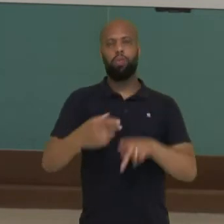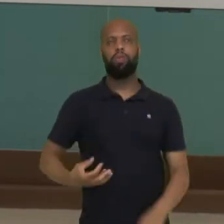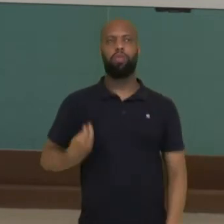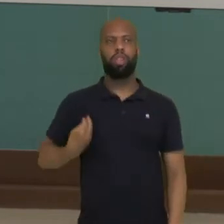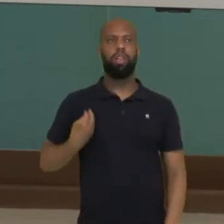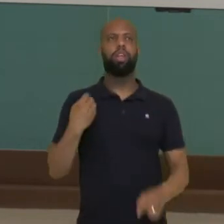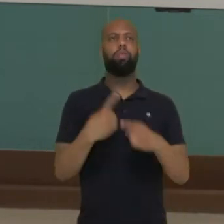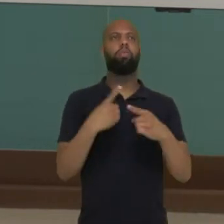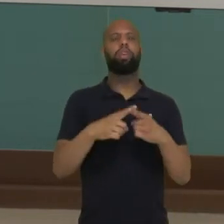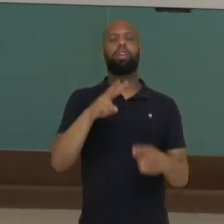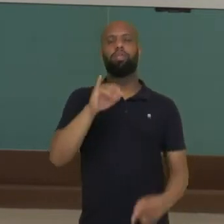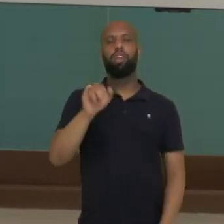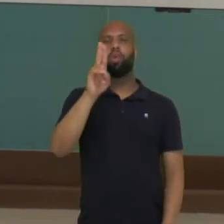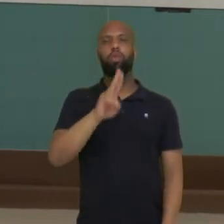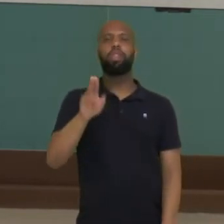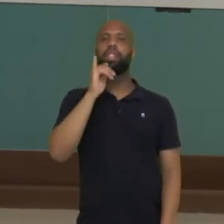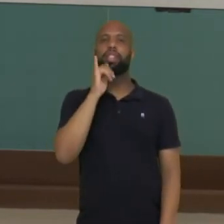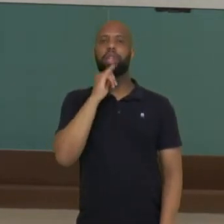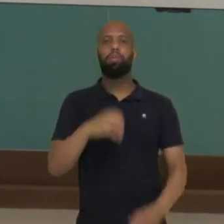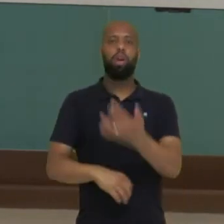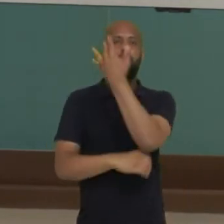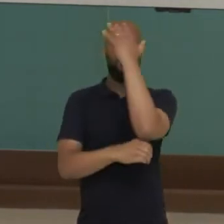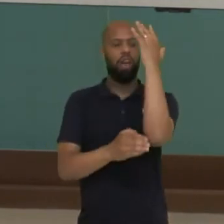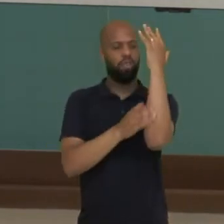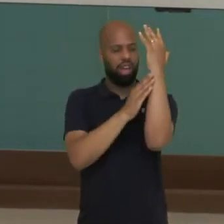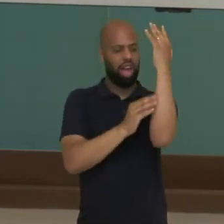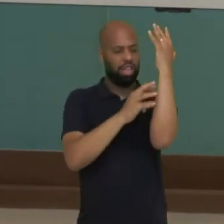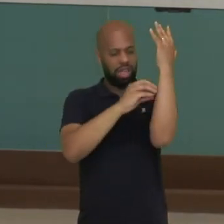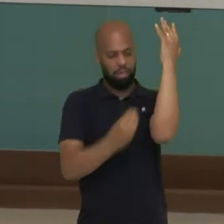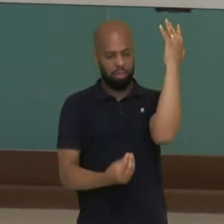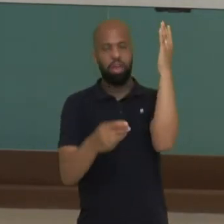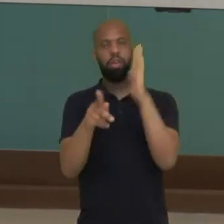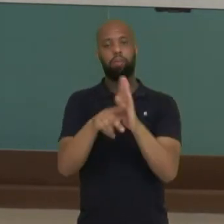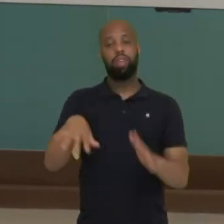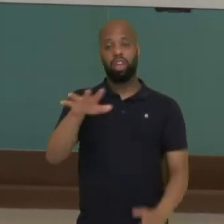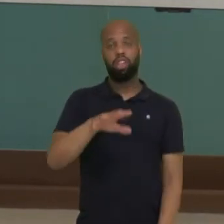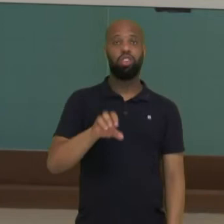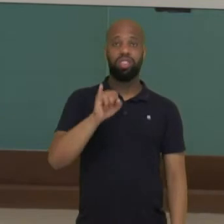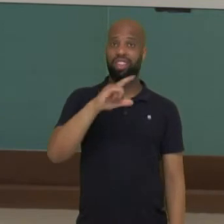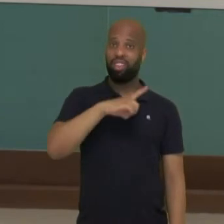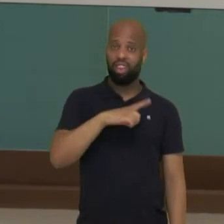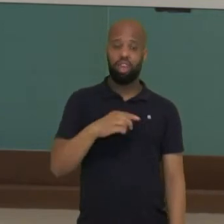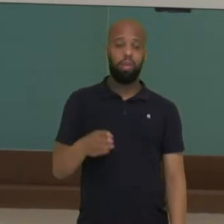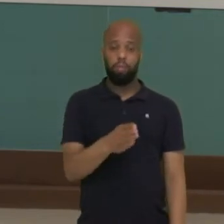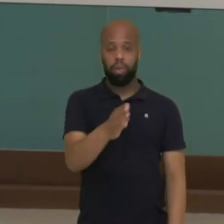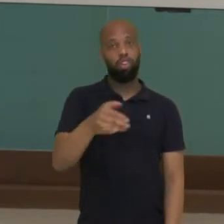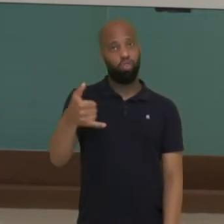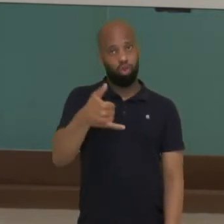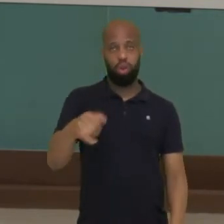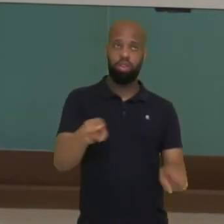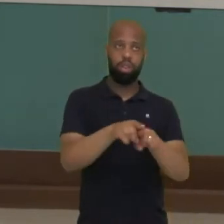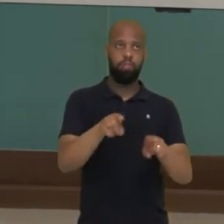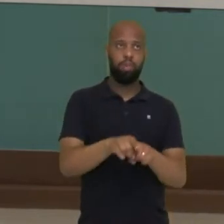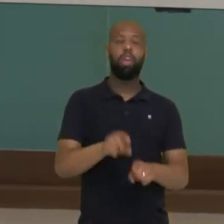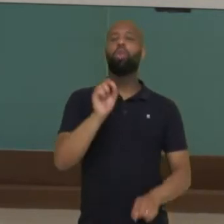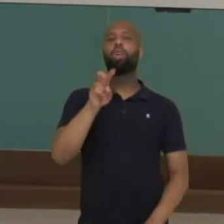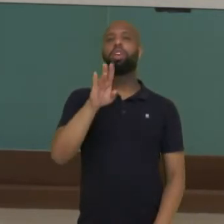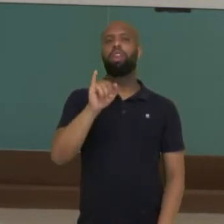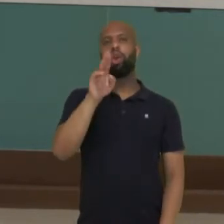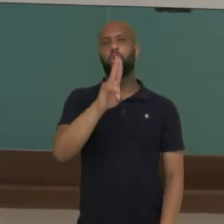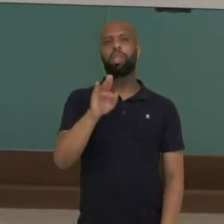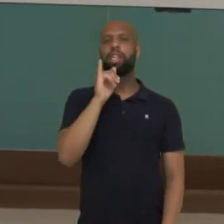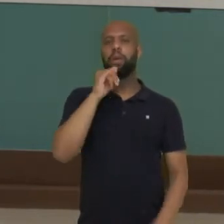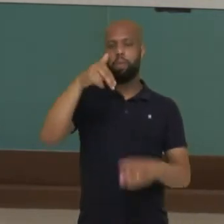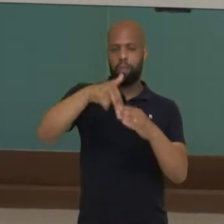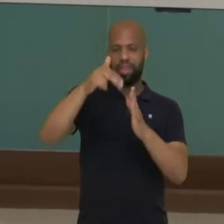porque ele vai usar as cascas de árvores daquela região, os peixes, enfim, tudo que eles vão usar, inclusive como pincel para marcar o